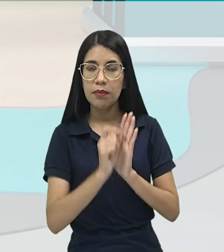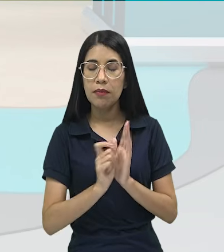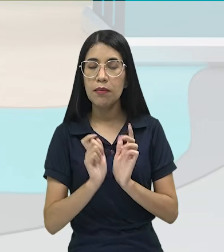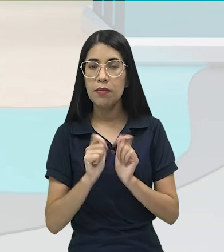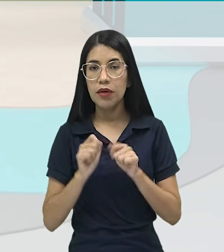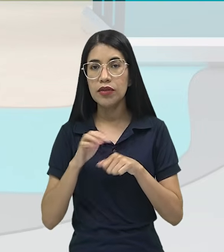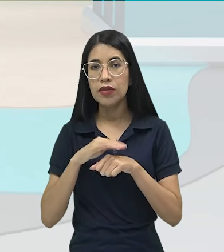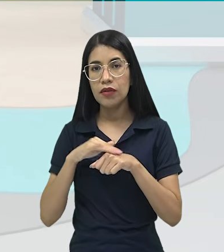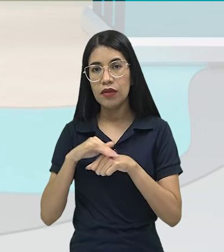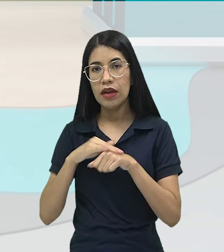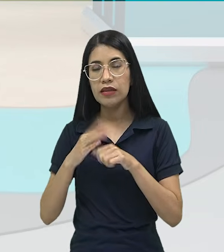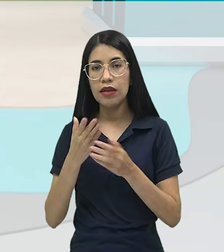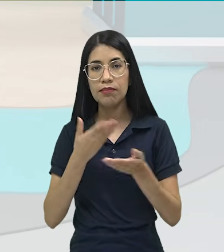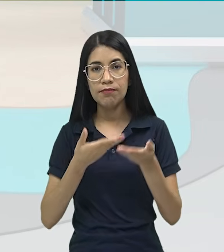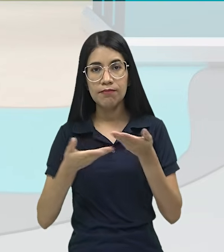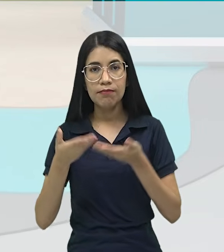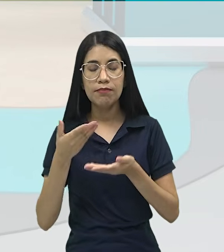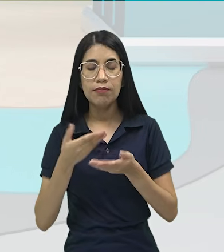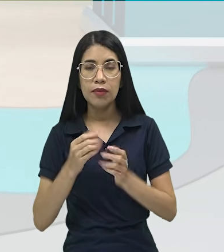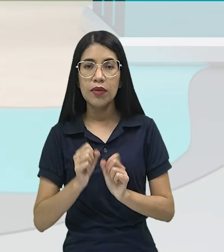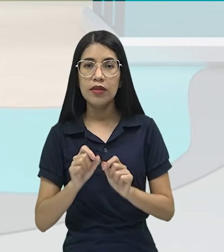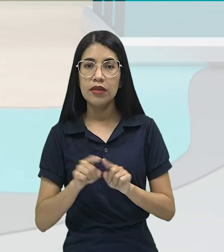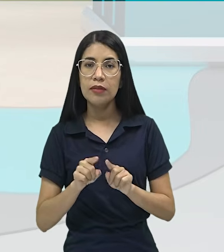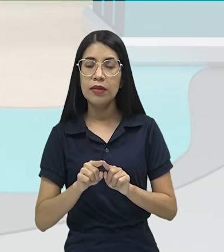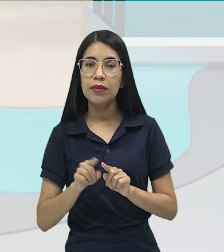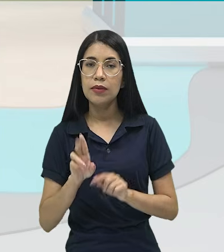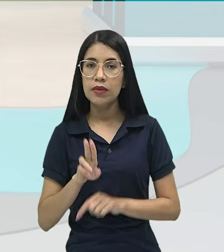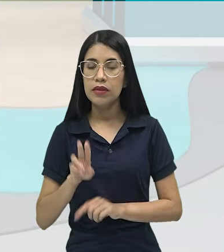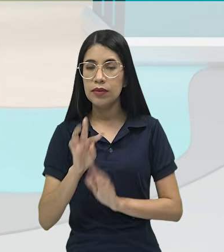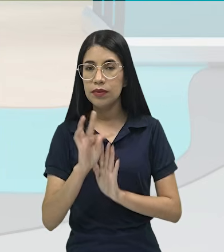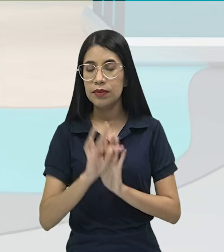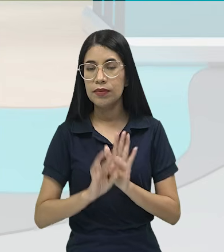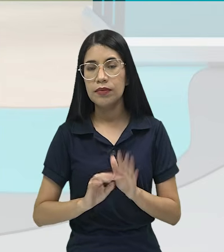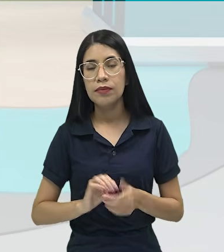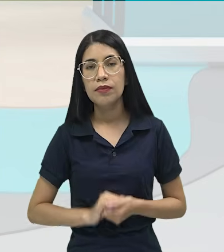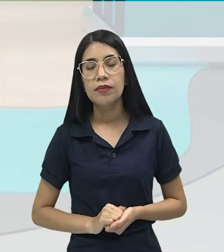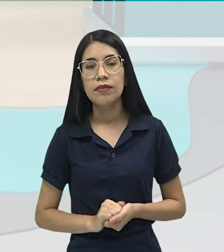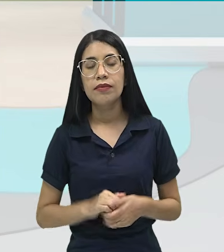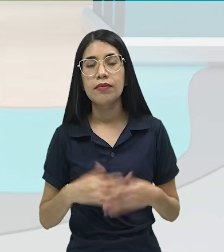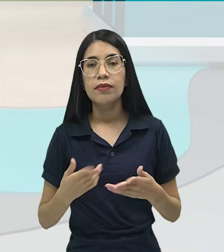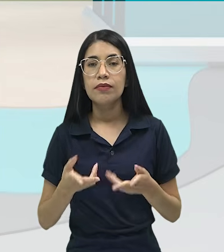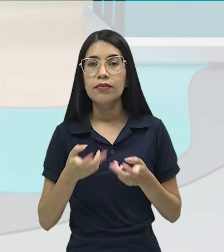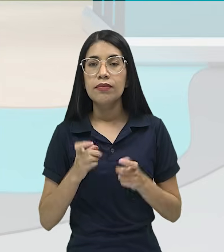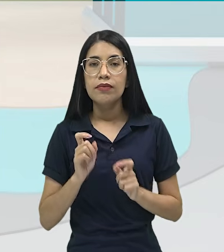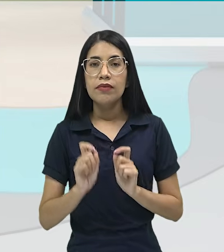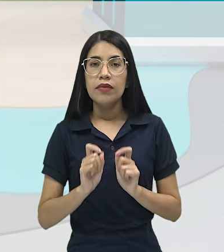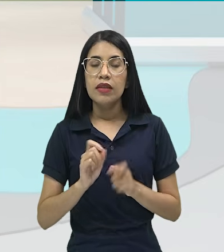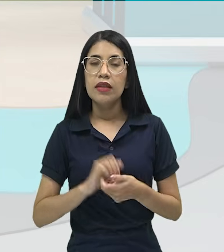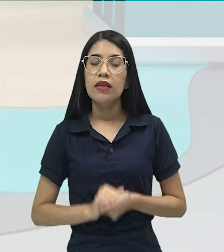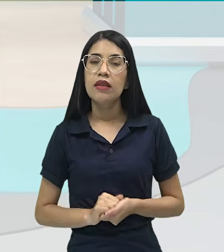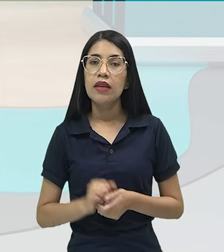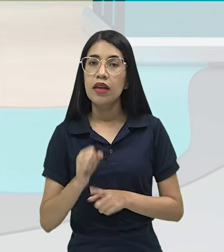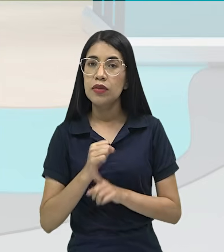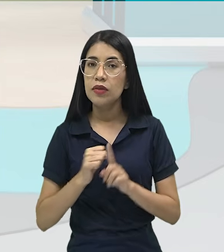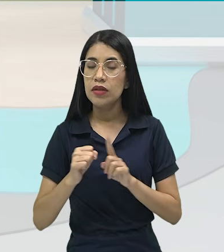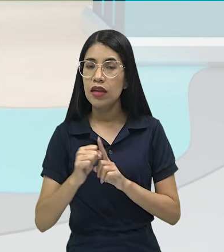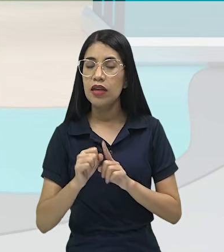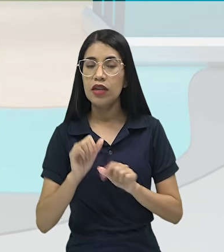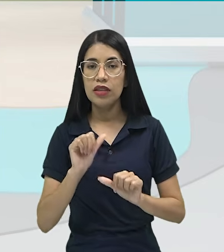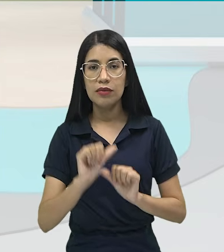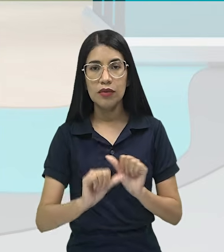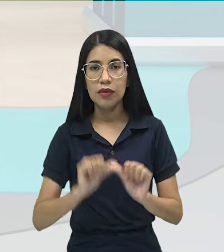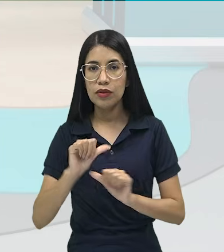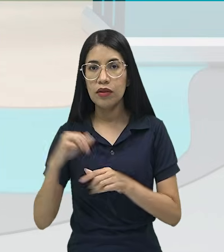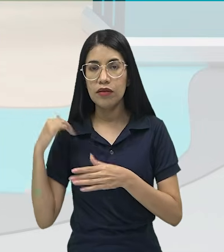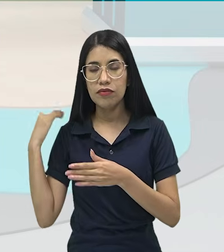com as pessoas, né, em forma de texto. Então, nós percebemos que a nossa sociedade, ela mudou bastante,